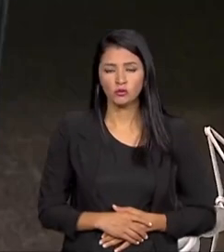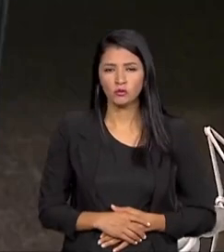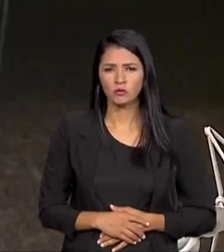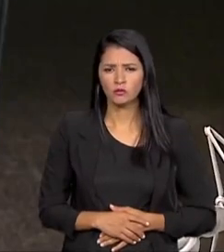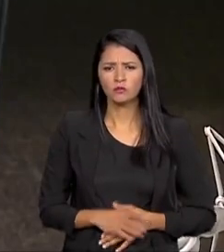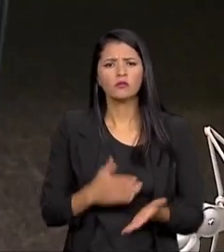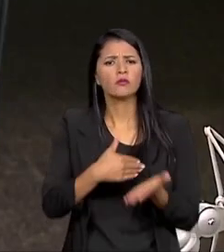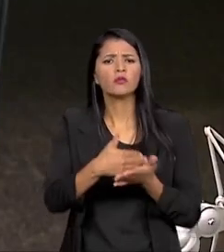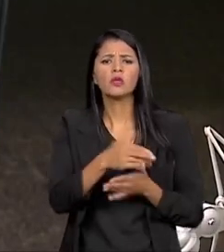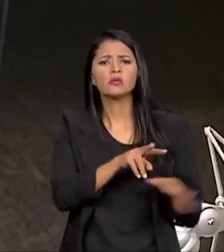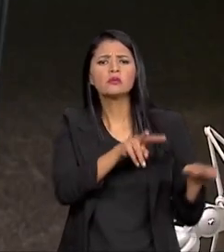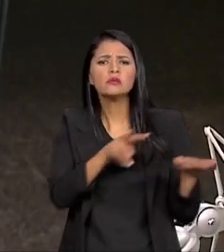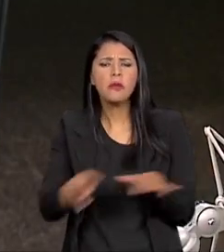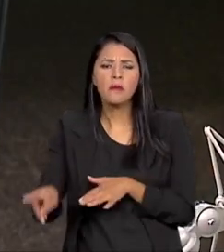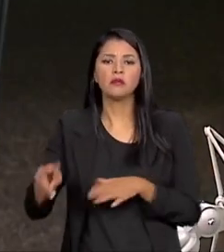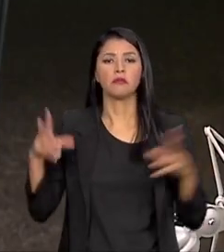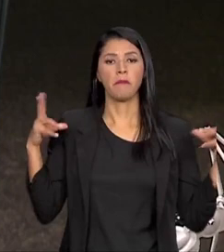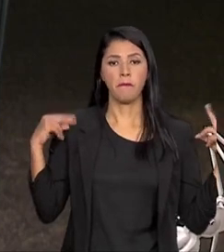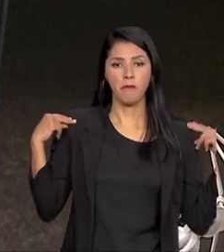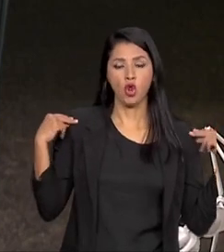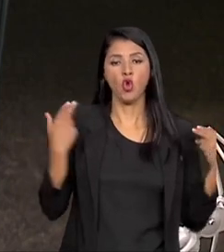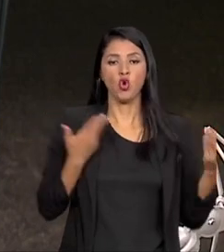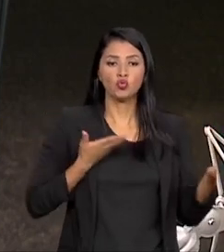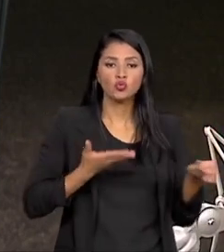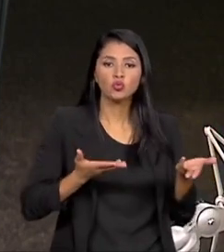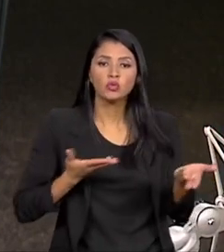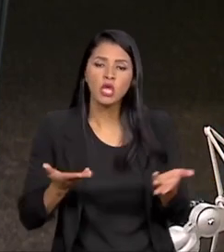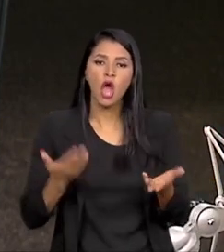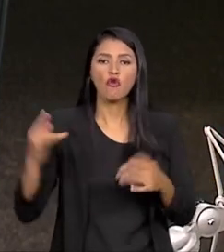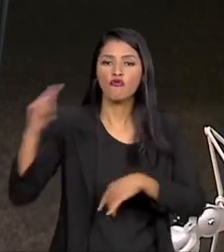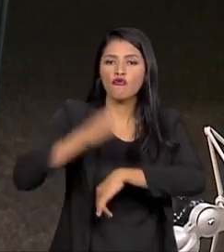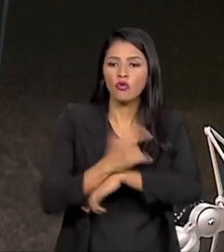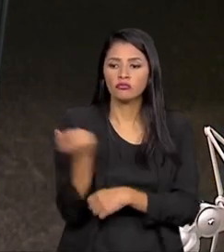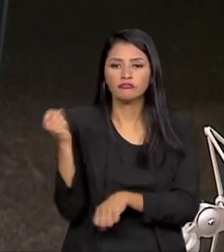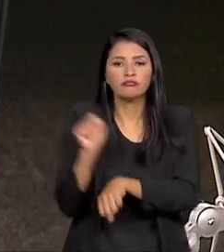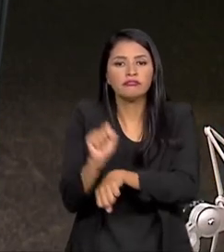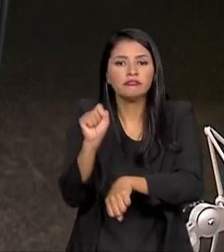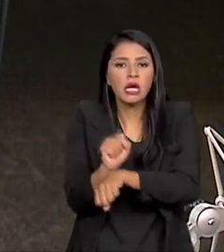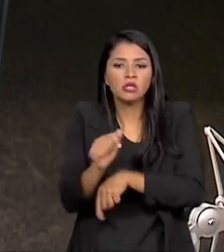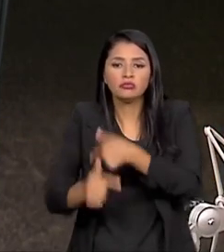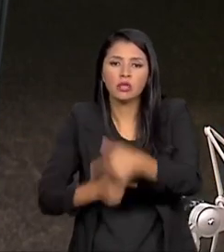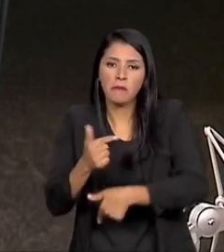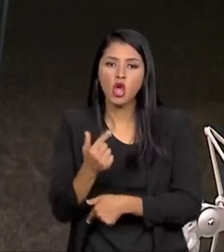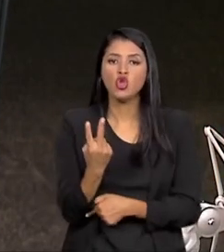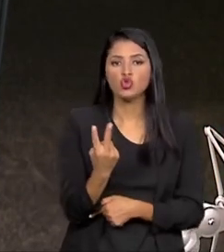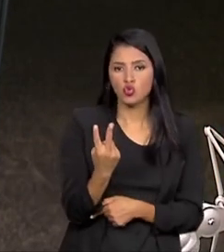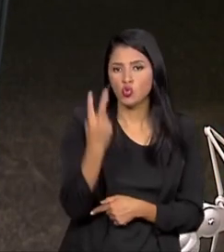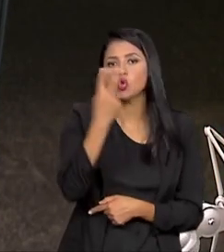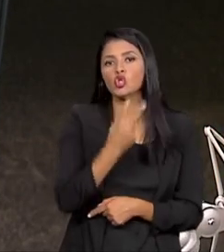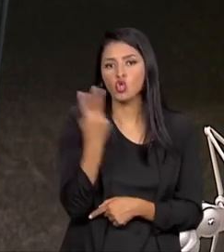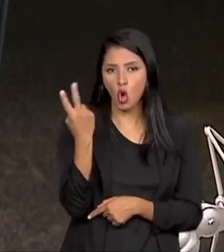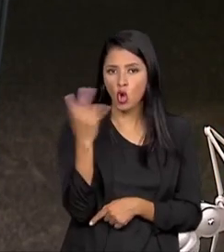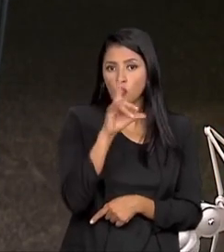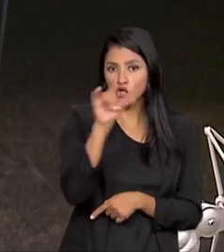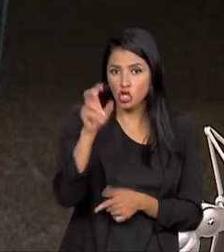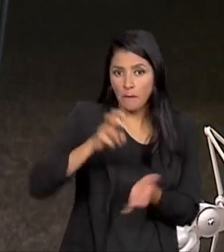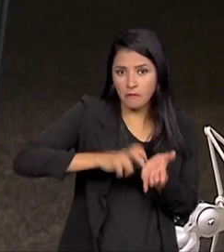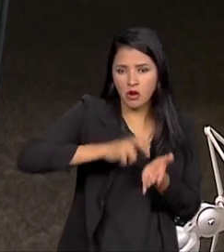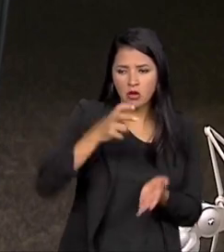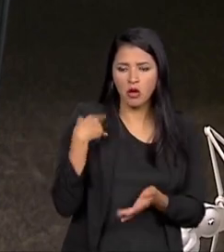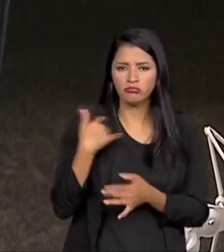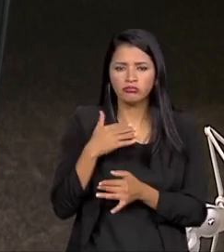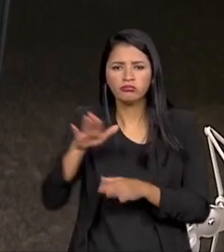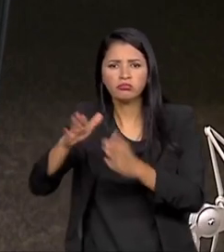desde o início da semana pilotos e Comissários de voo estão paralisando as atividades 2 horas por dia pela manhã reivindicando